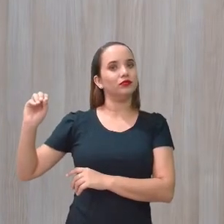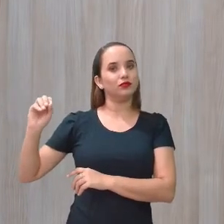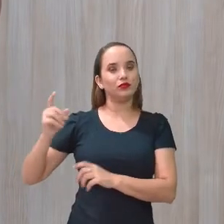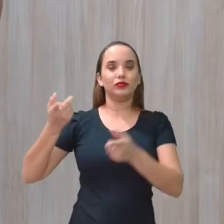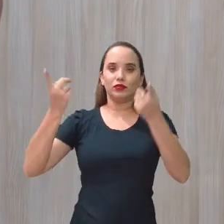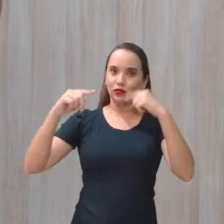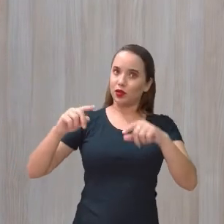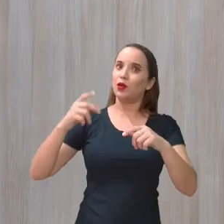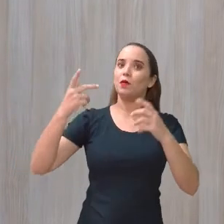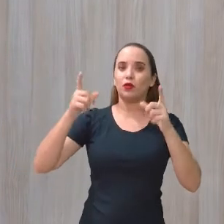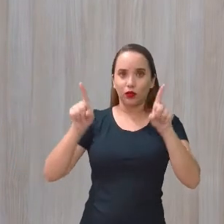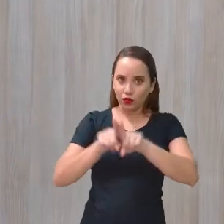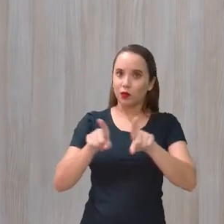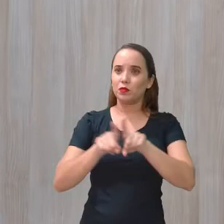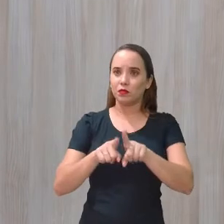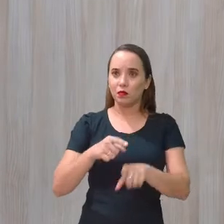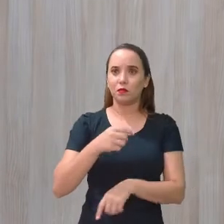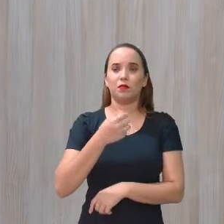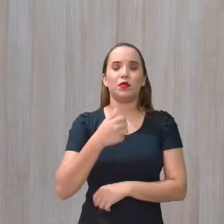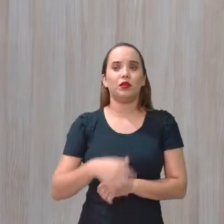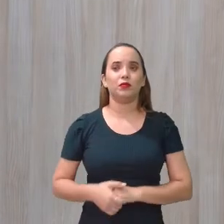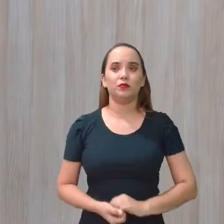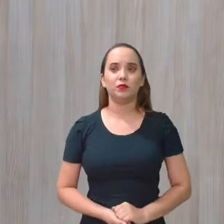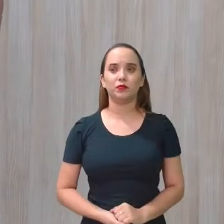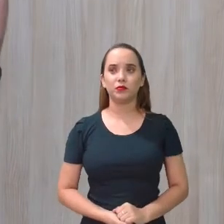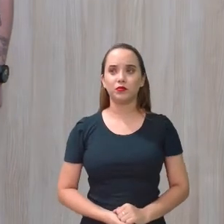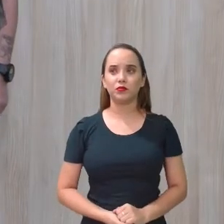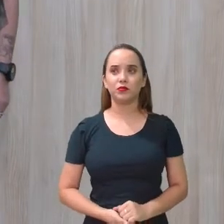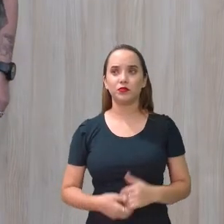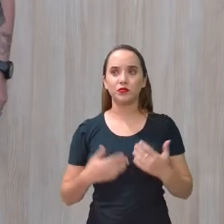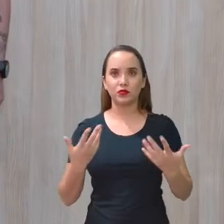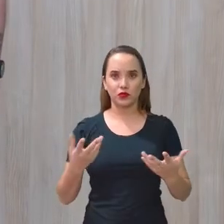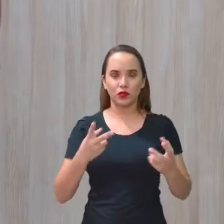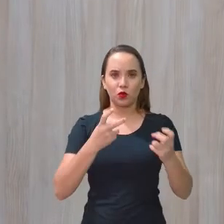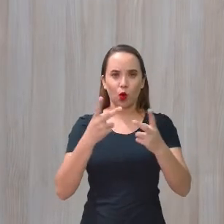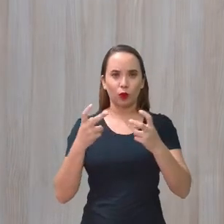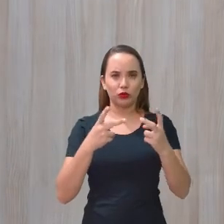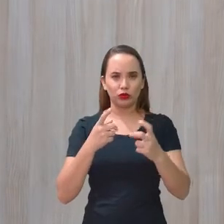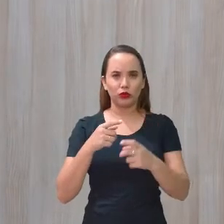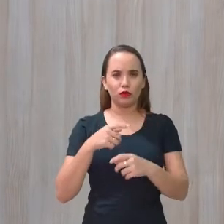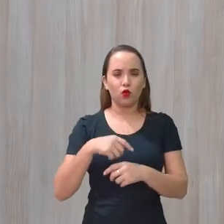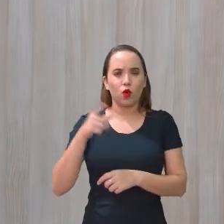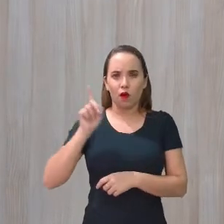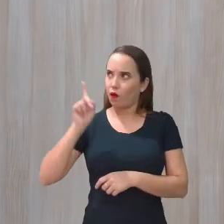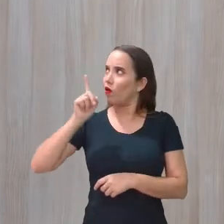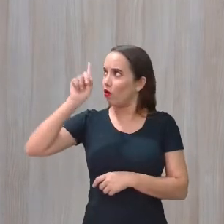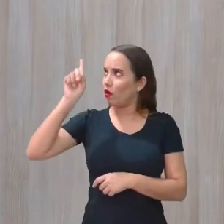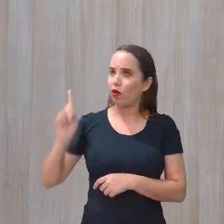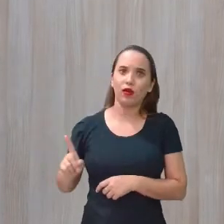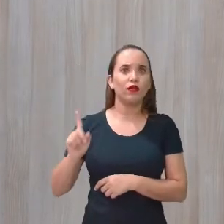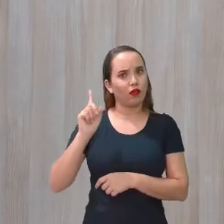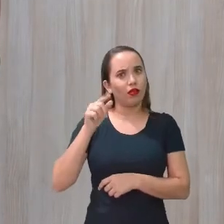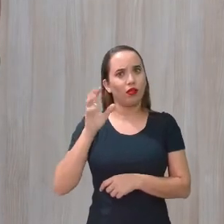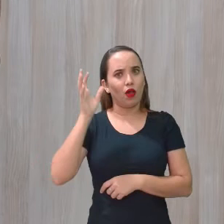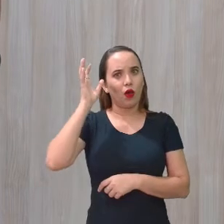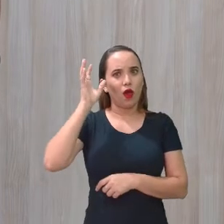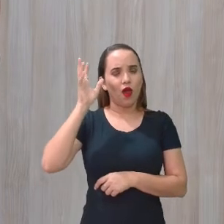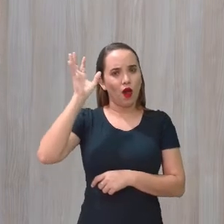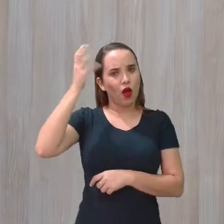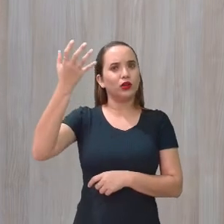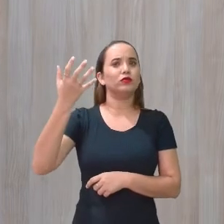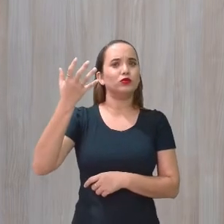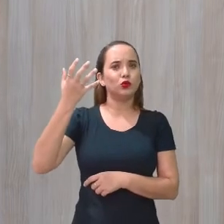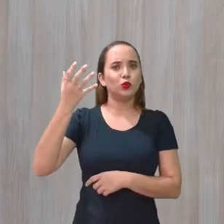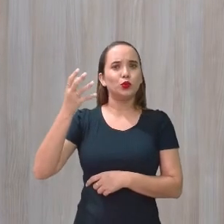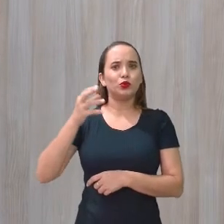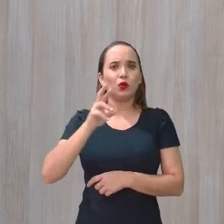mais 10, 30, 20 menos 10, 10. Observa que essa é a solução. E aquela pergunta, será que existe